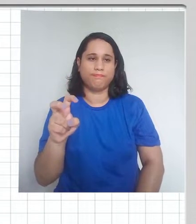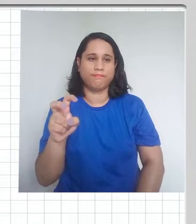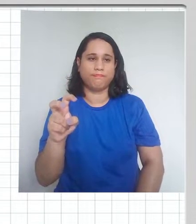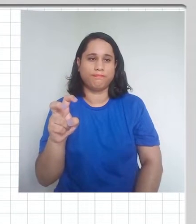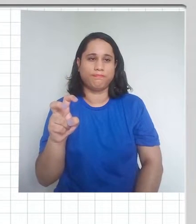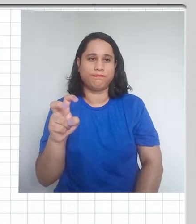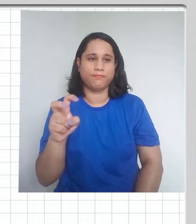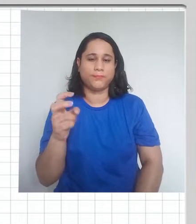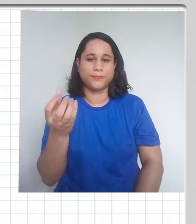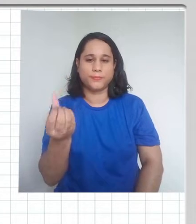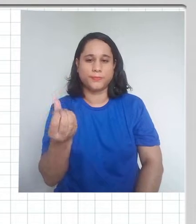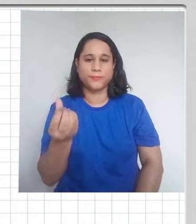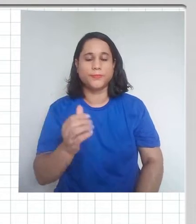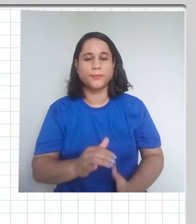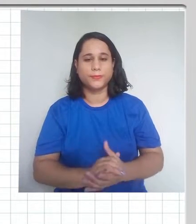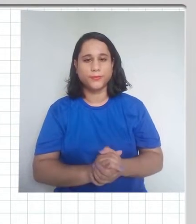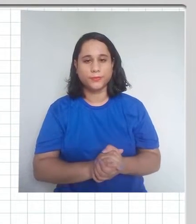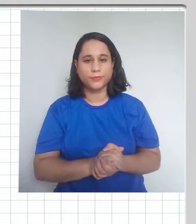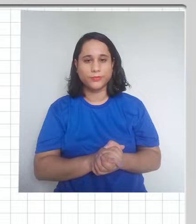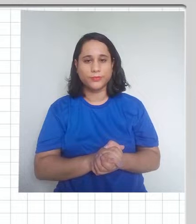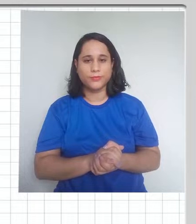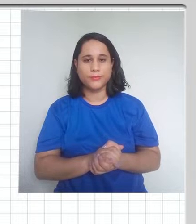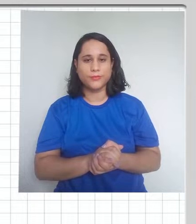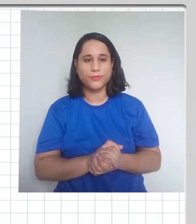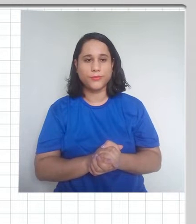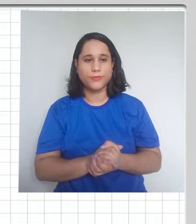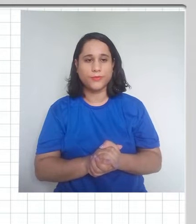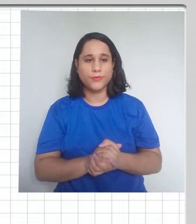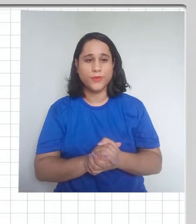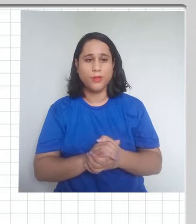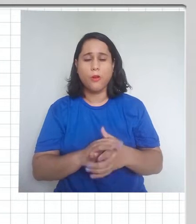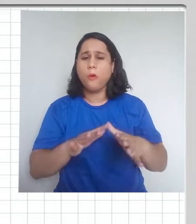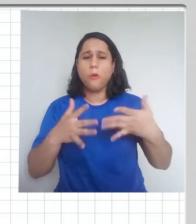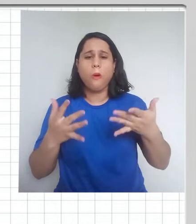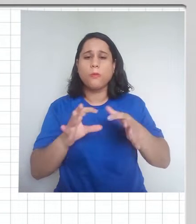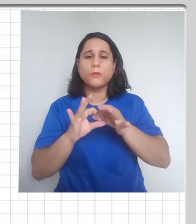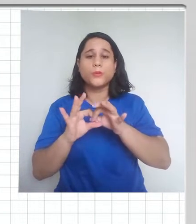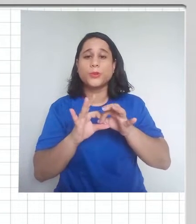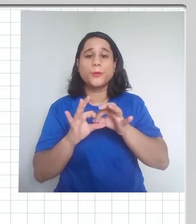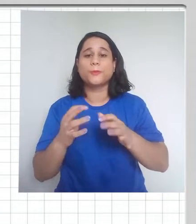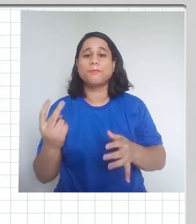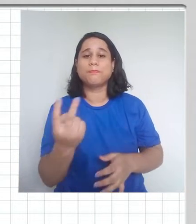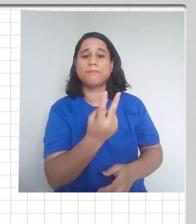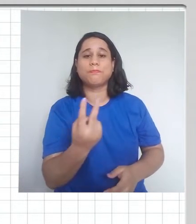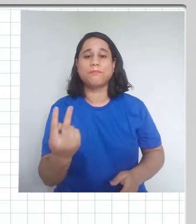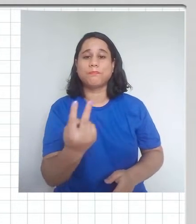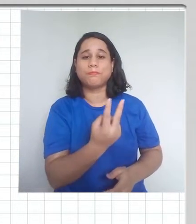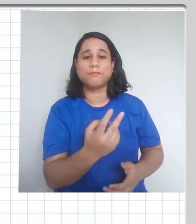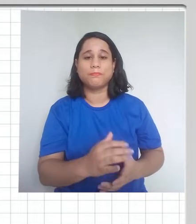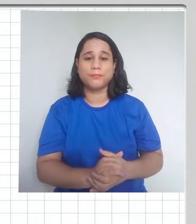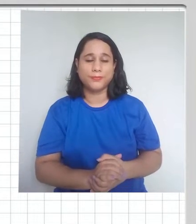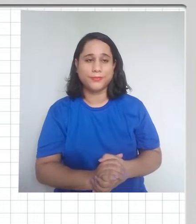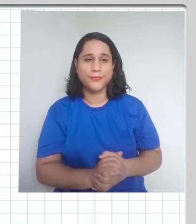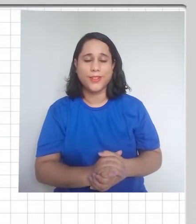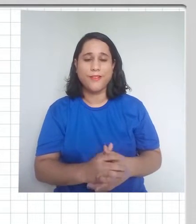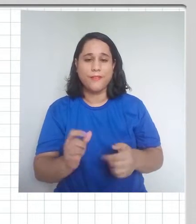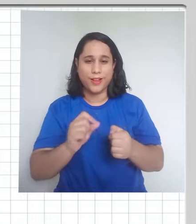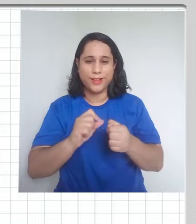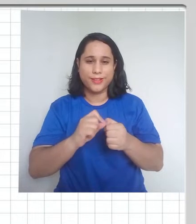4, 5 e 6. Qual a união desses elementos? Para eu fazer